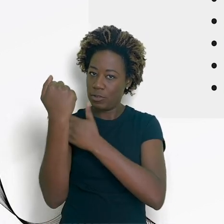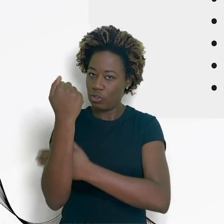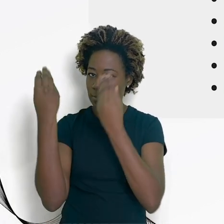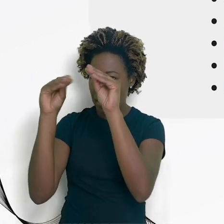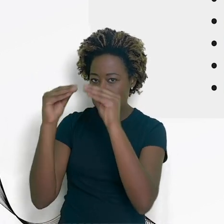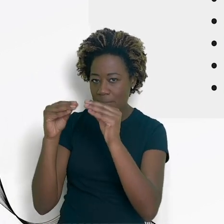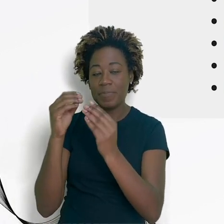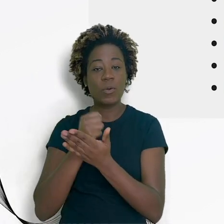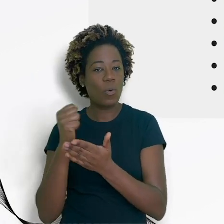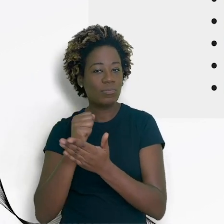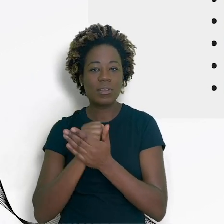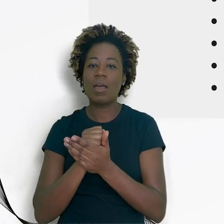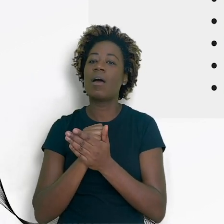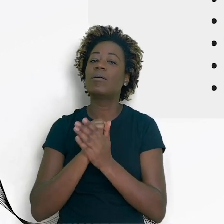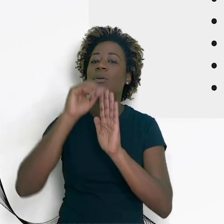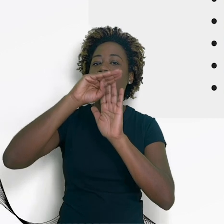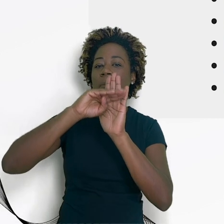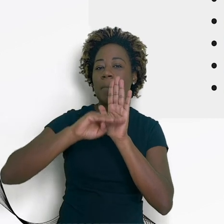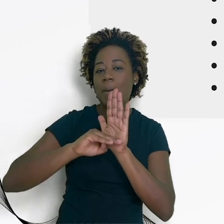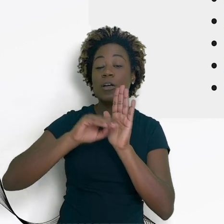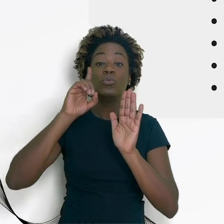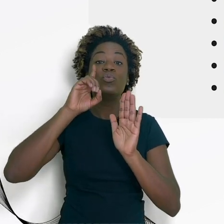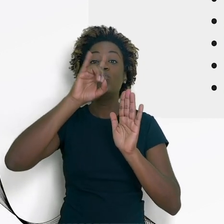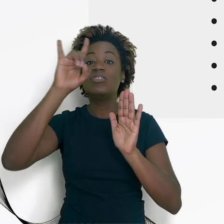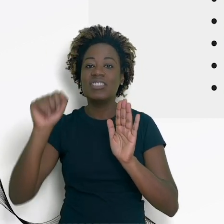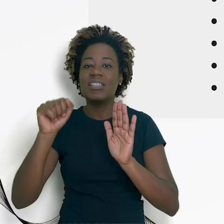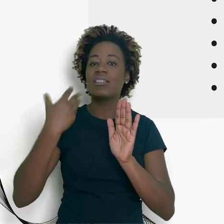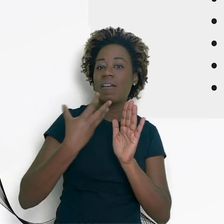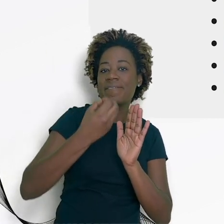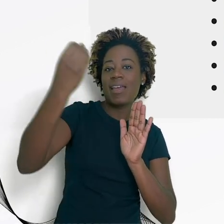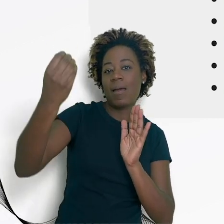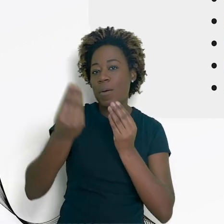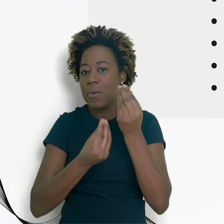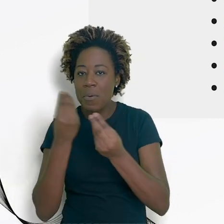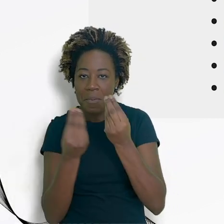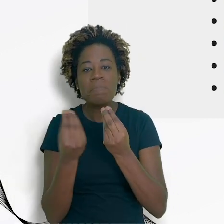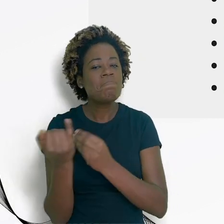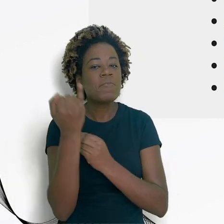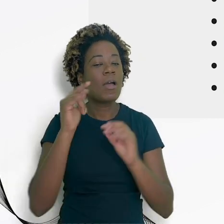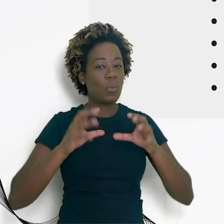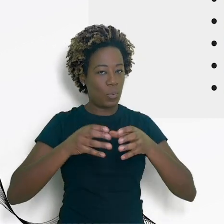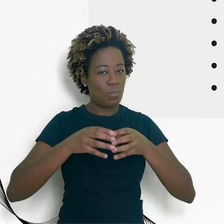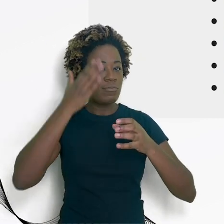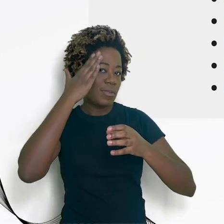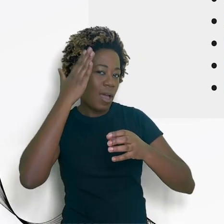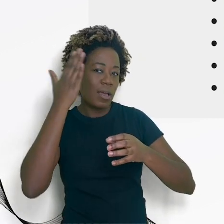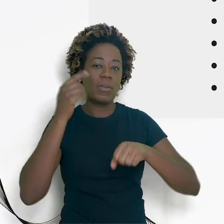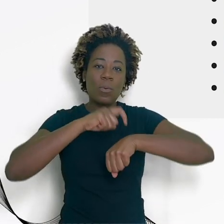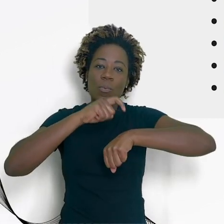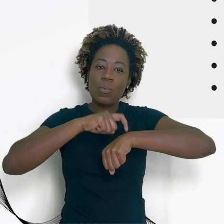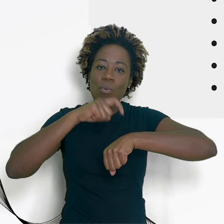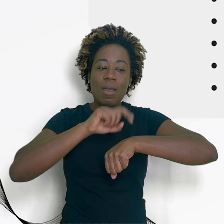virtual. Contratos, cronograma. Faça o cronograma do dia ou da viagem. É super importante sua equipe saber exatamente